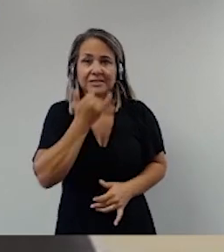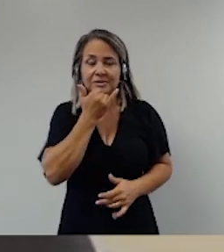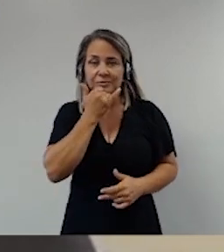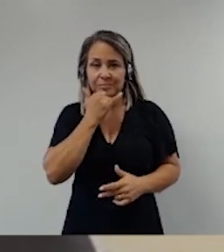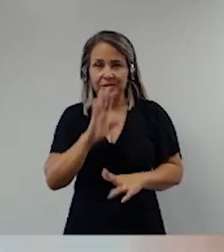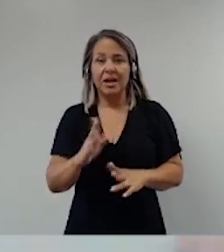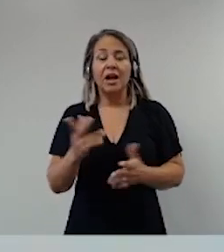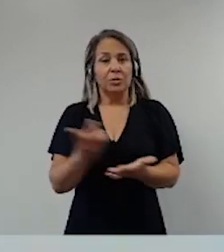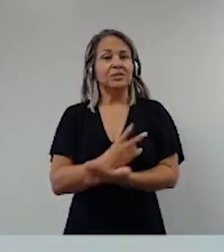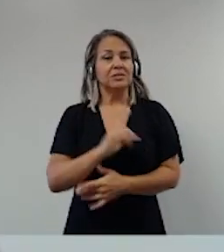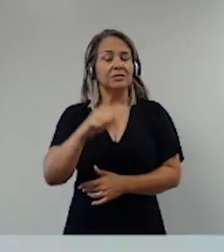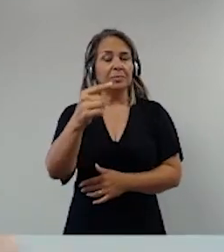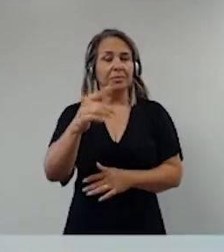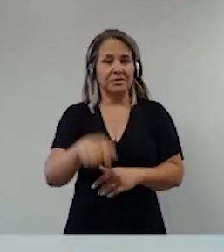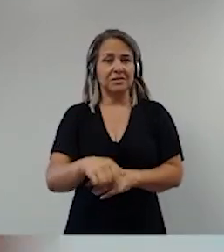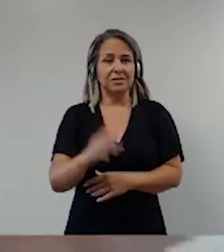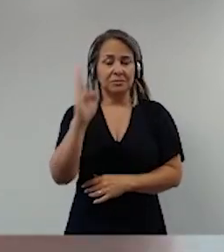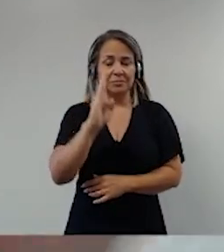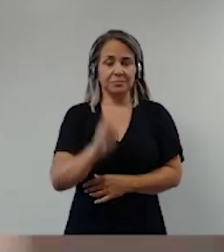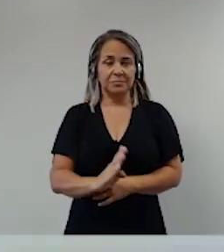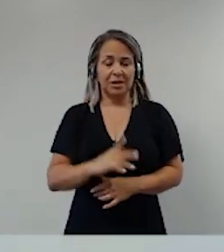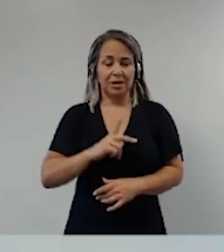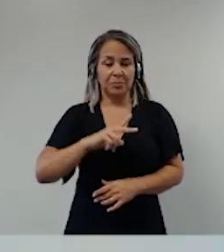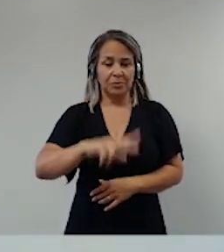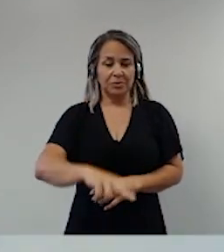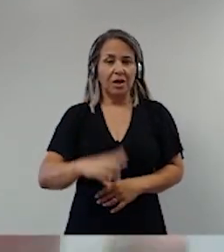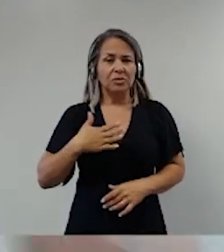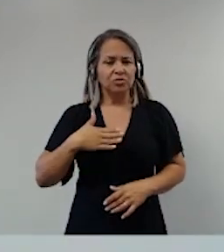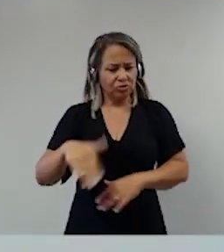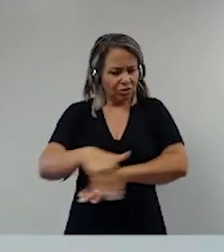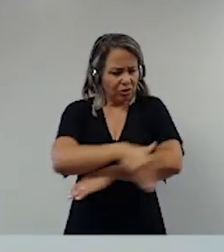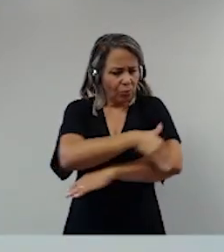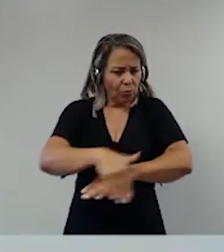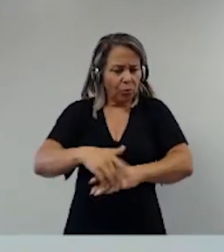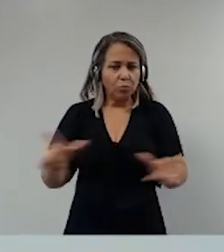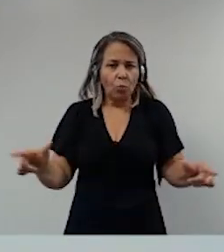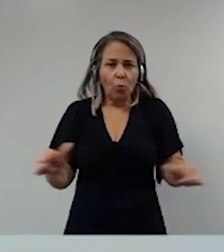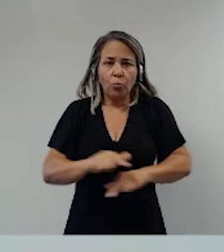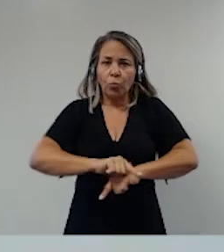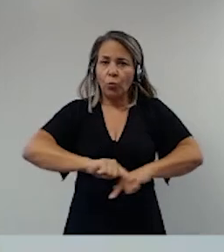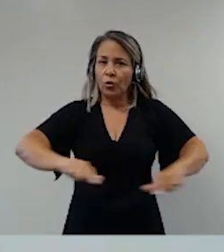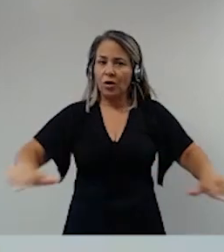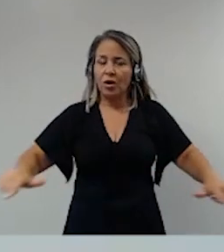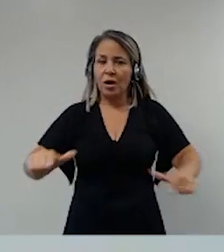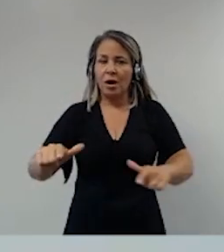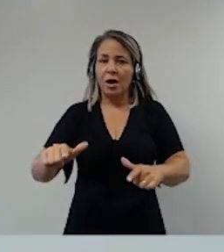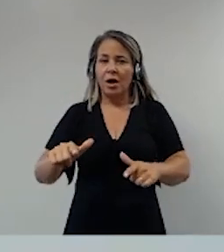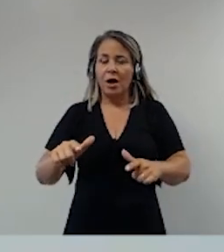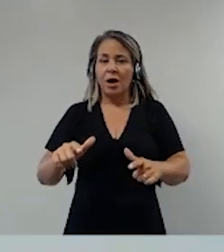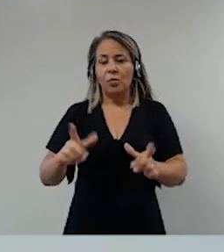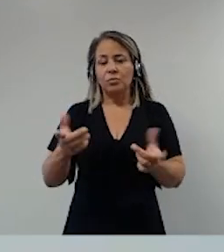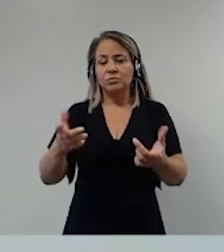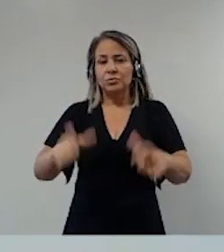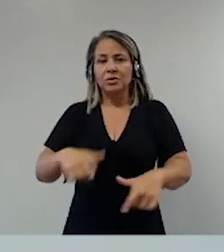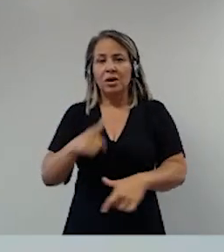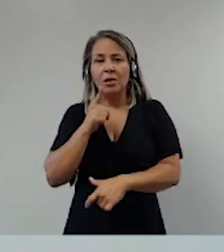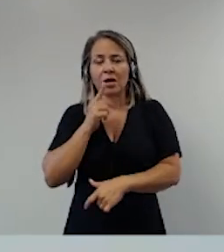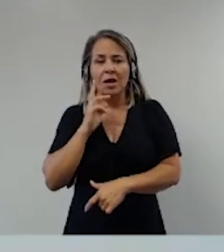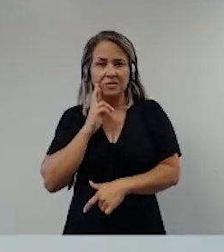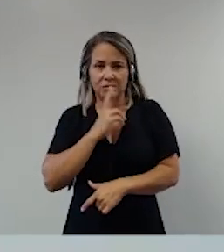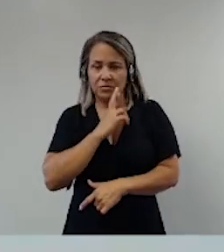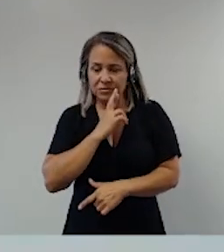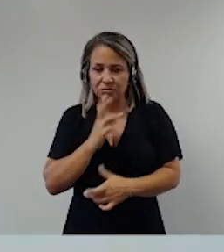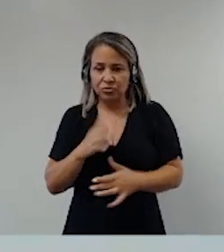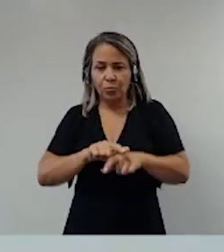Portugal. Exatamente. Eu já peguei um pouco das ruas já vazias, os restaurantes já fechando, isso tudo eu peguei aí. E voltei ao